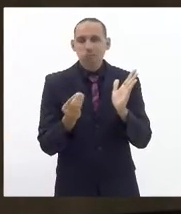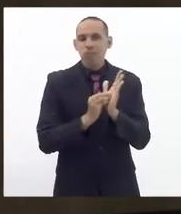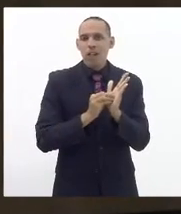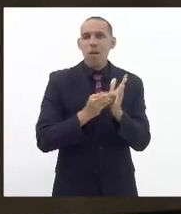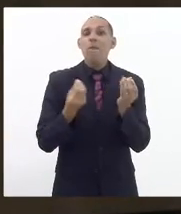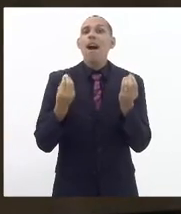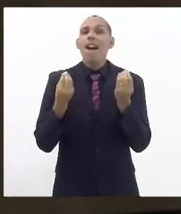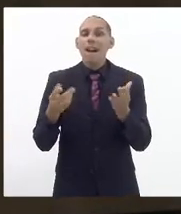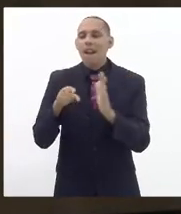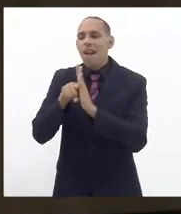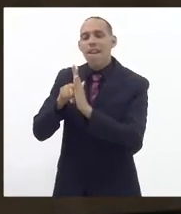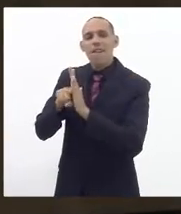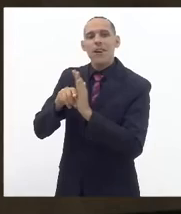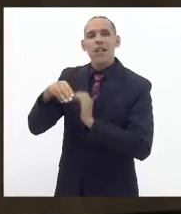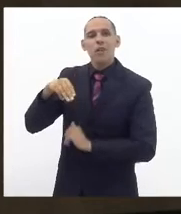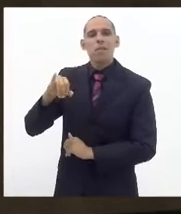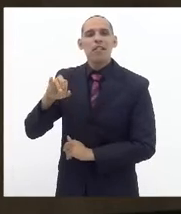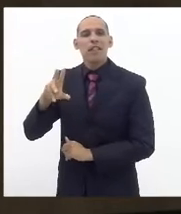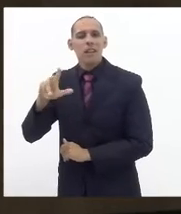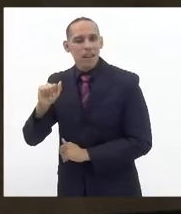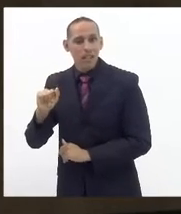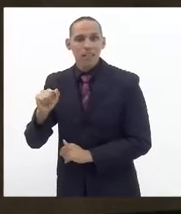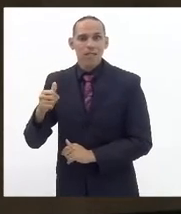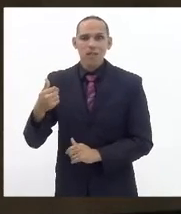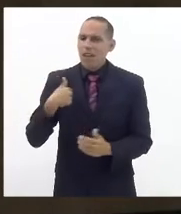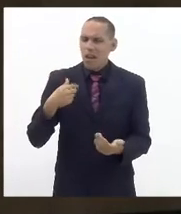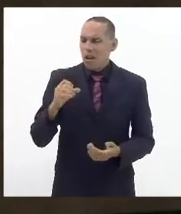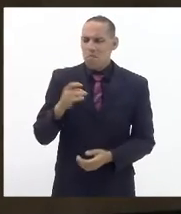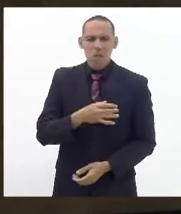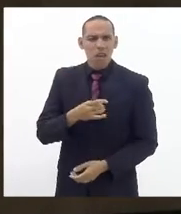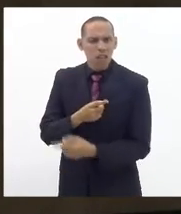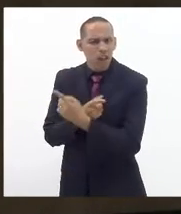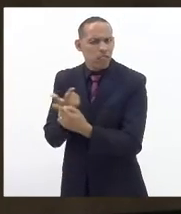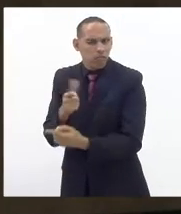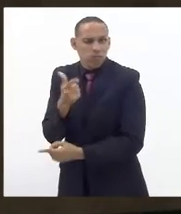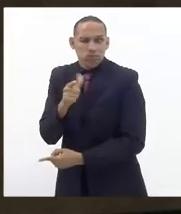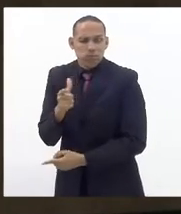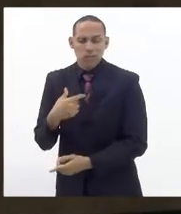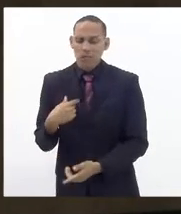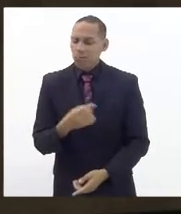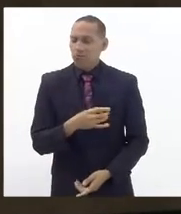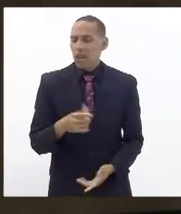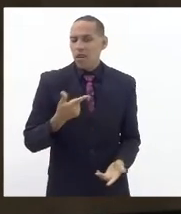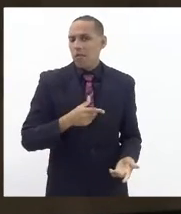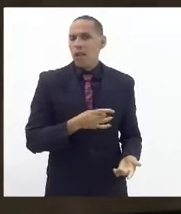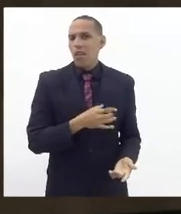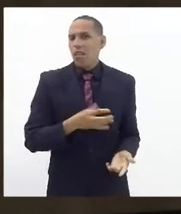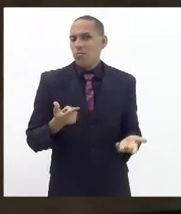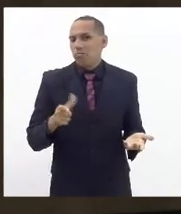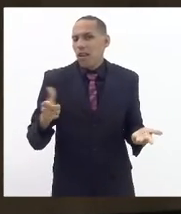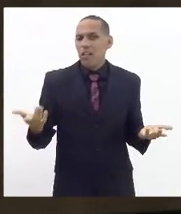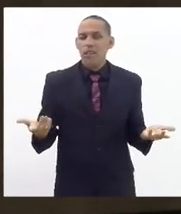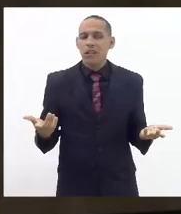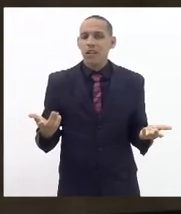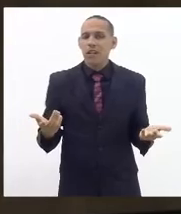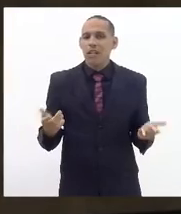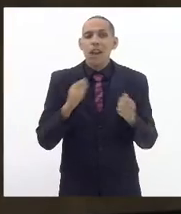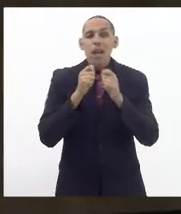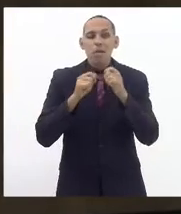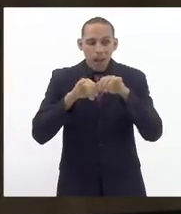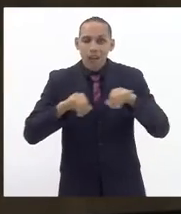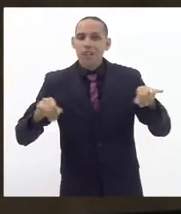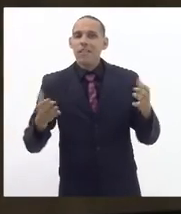do senhor Marcelo Freixo? Eu estou aqui dando a cara a tapa, não tenho medo dele. Não tenho nenhum medo dele. Por que que a imprensa não noticia